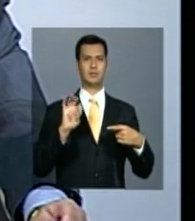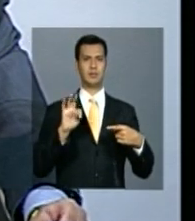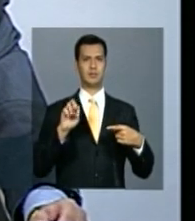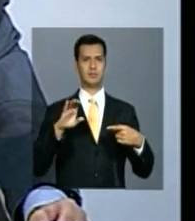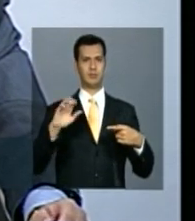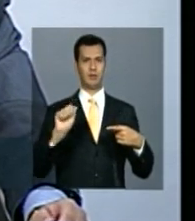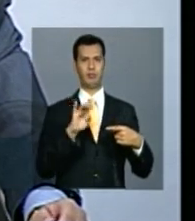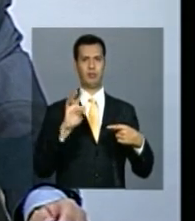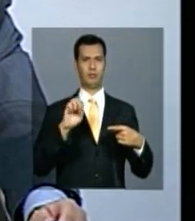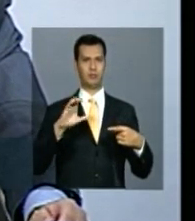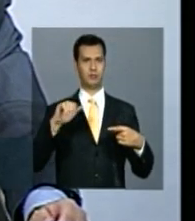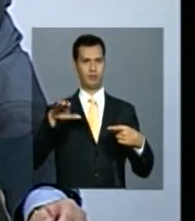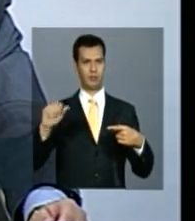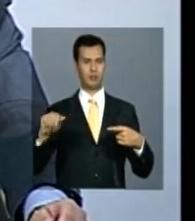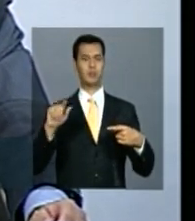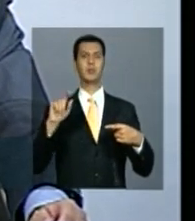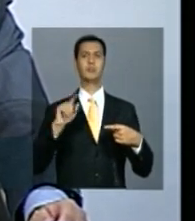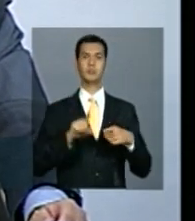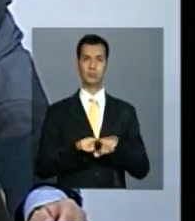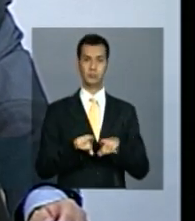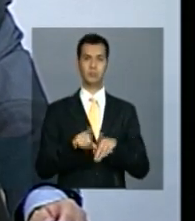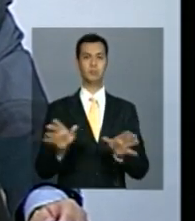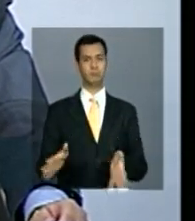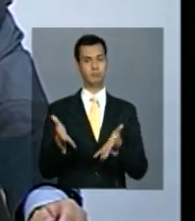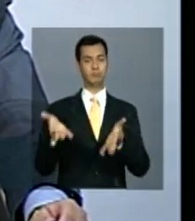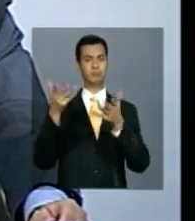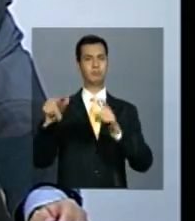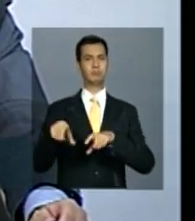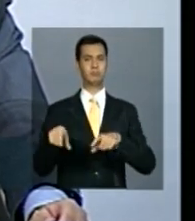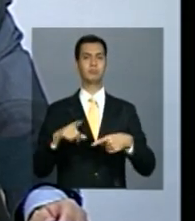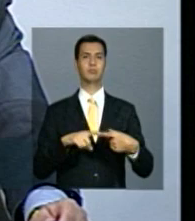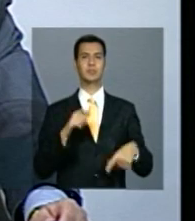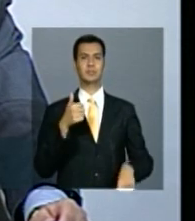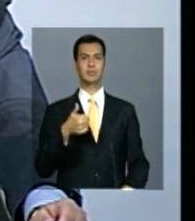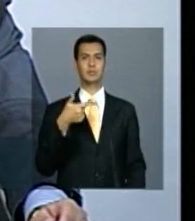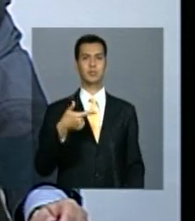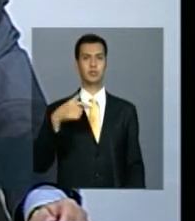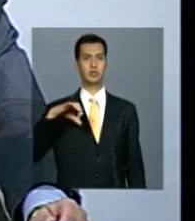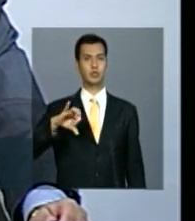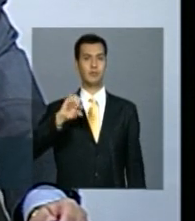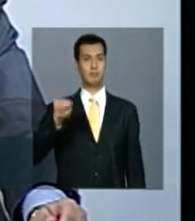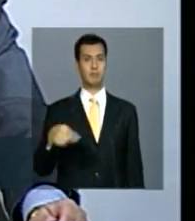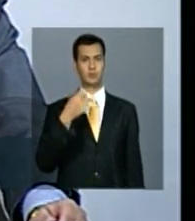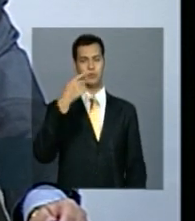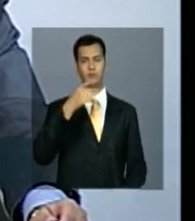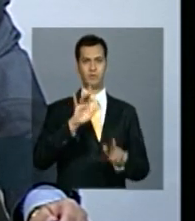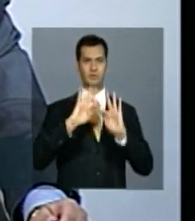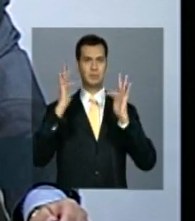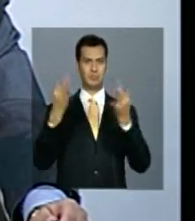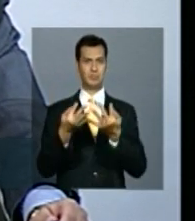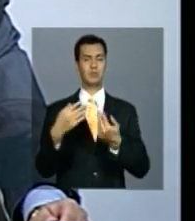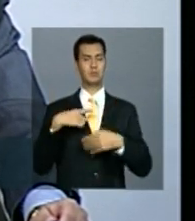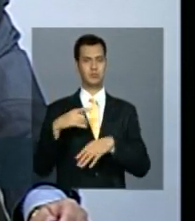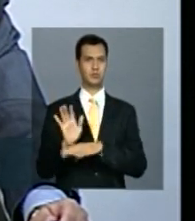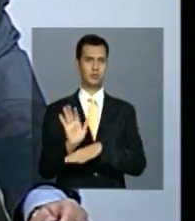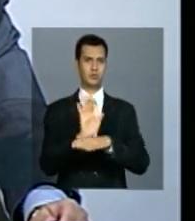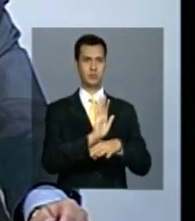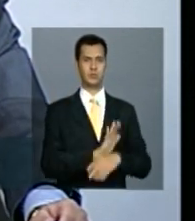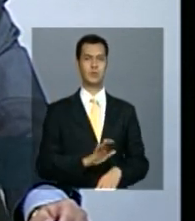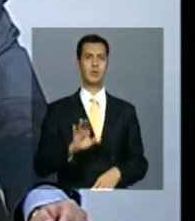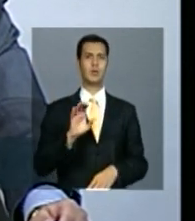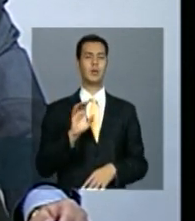fomento a atividade produtiva nós temos 129.000 famílias que estão recebendo assistência